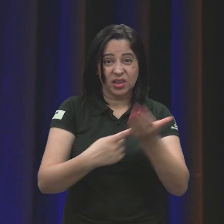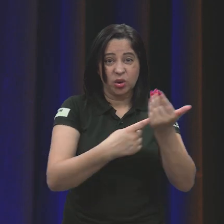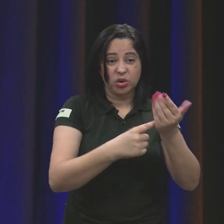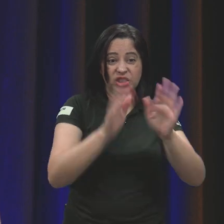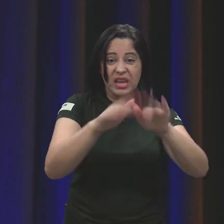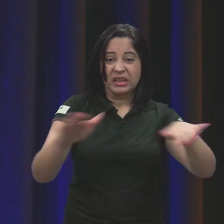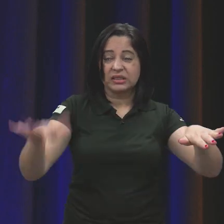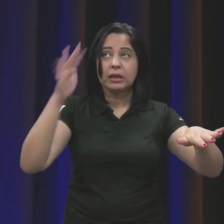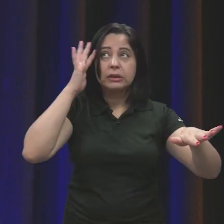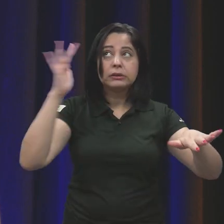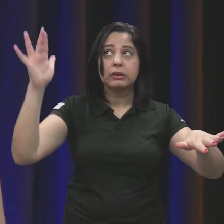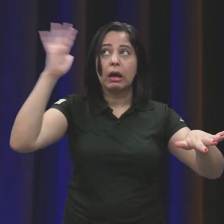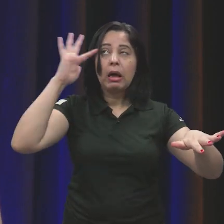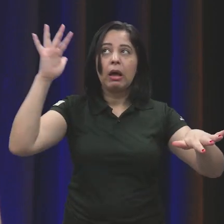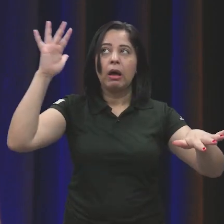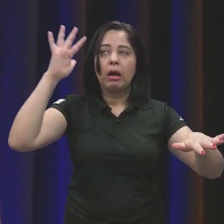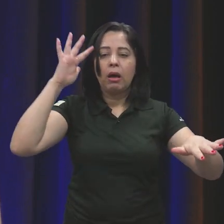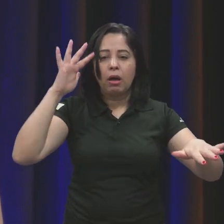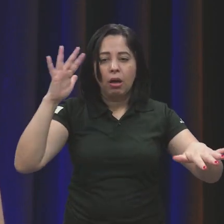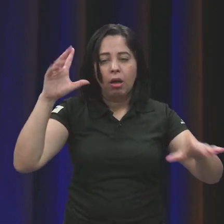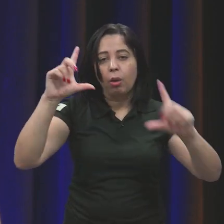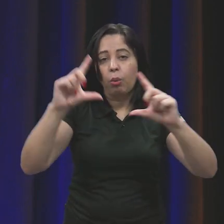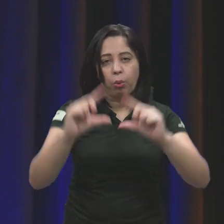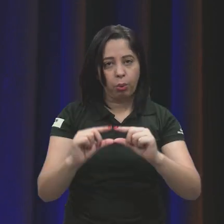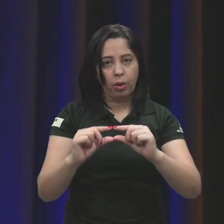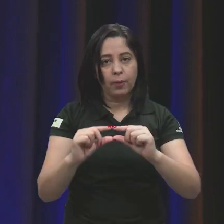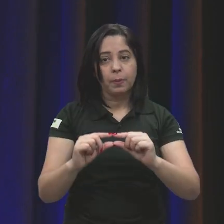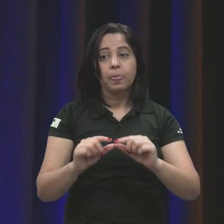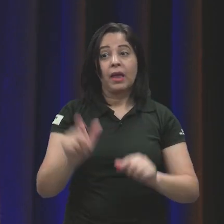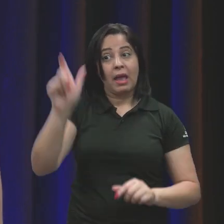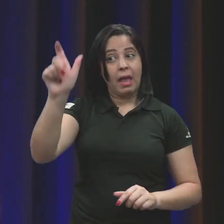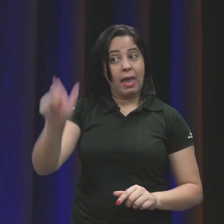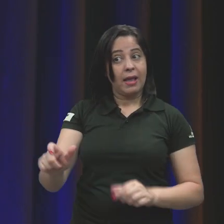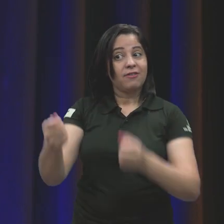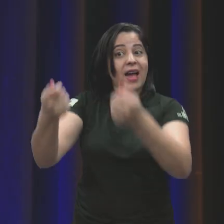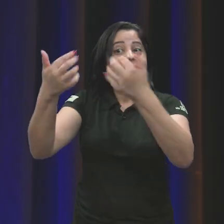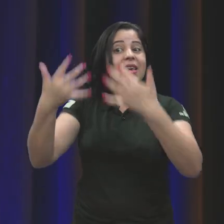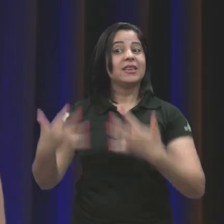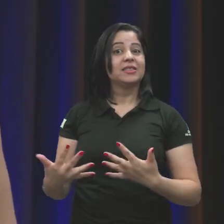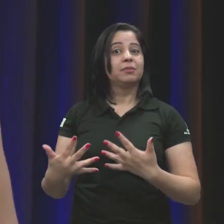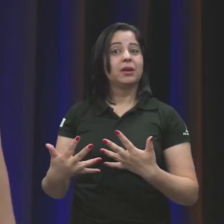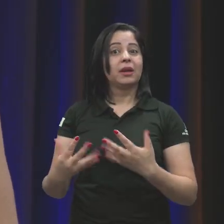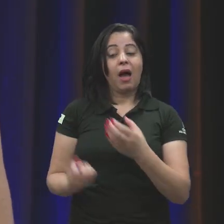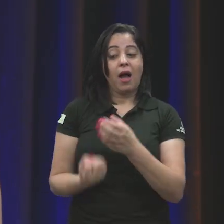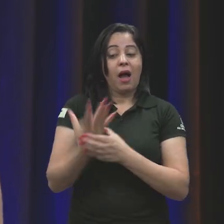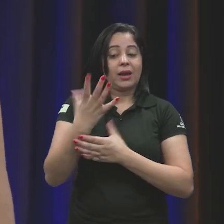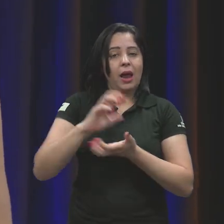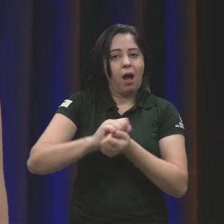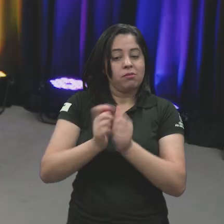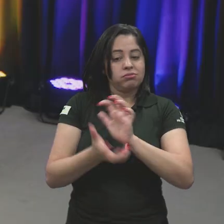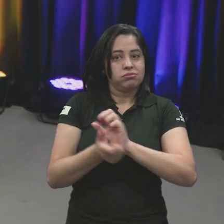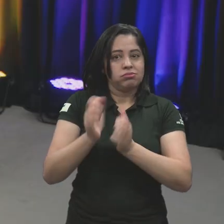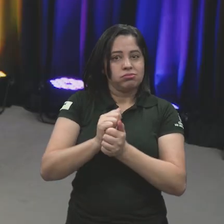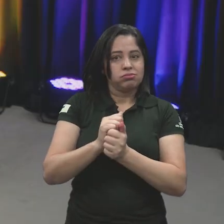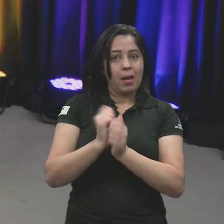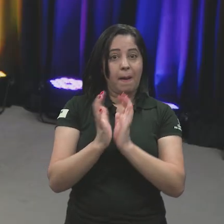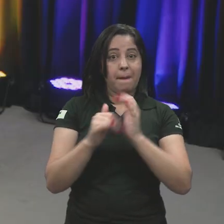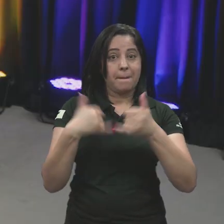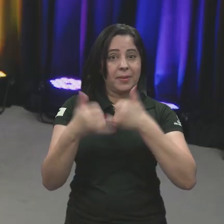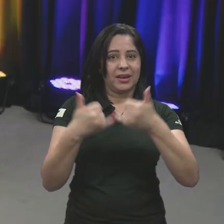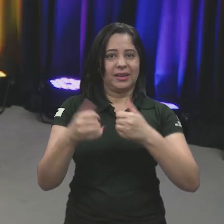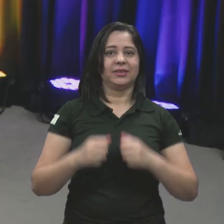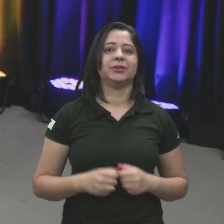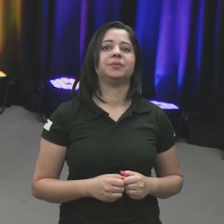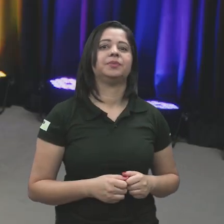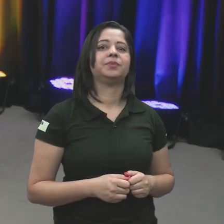dia. Benê, conta então pra gente o que será feito nesse momento do Arte em Movimento. Meu avô fazia